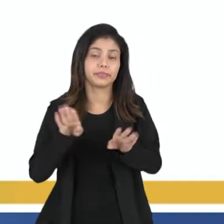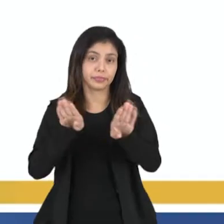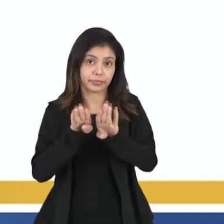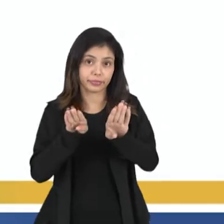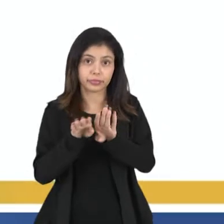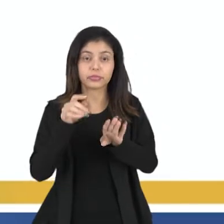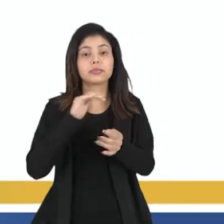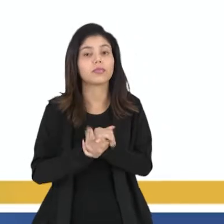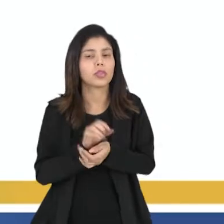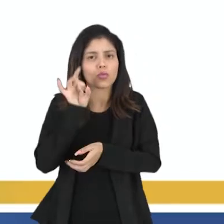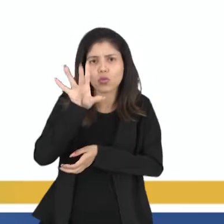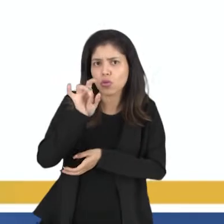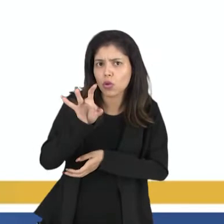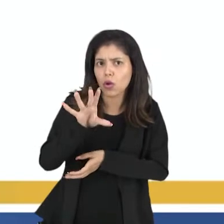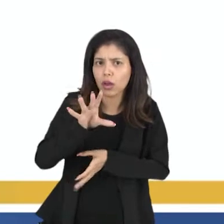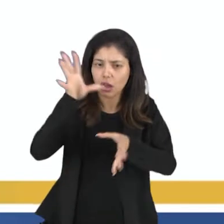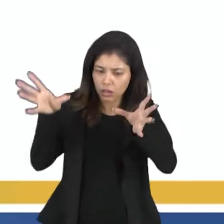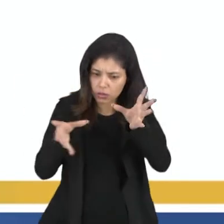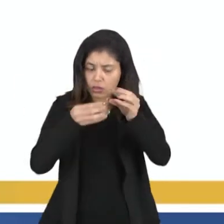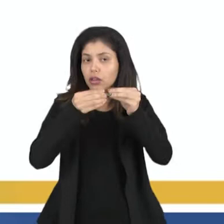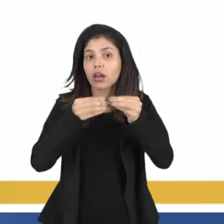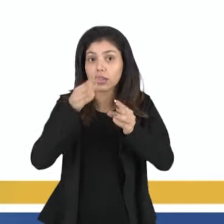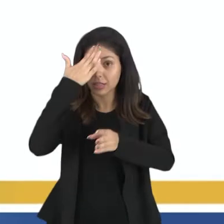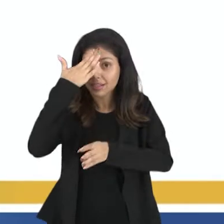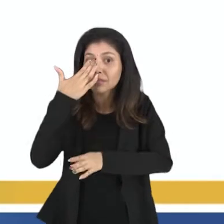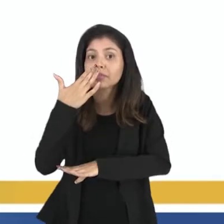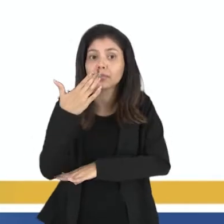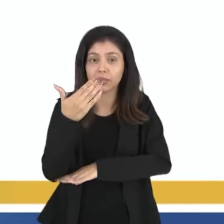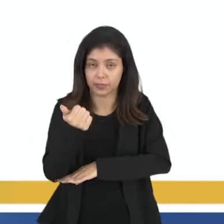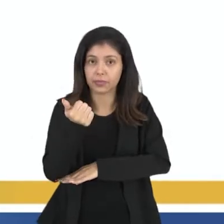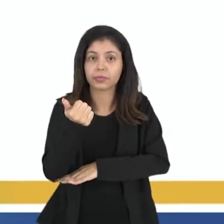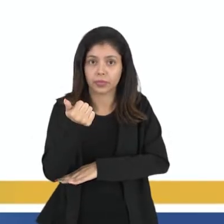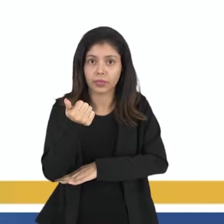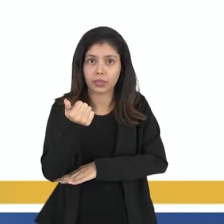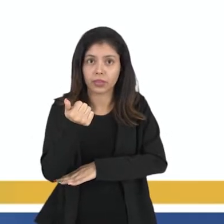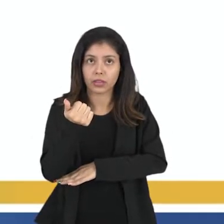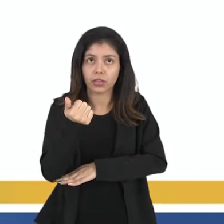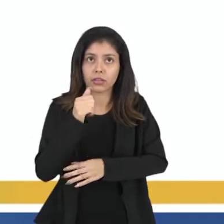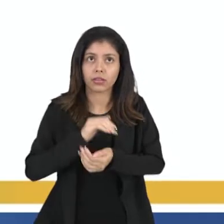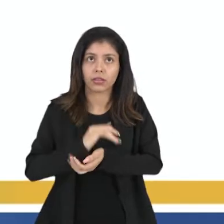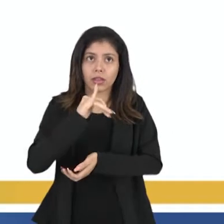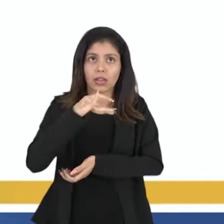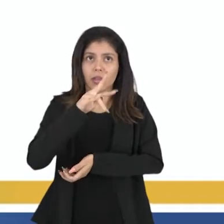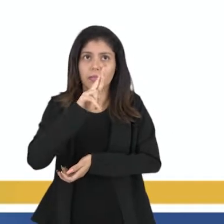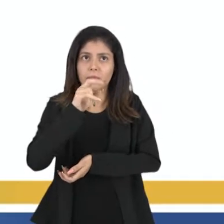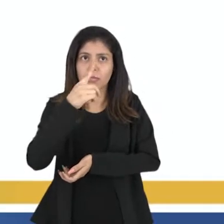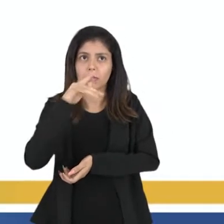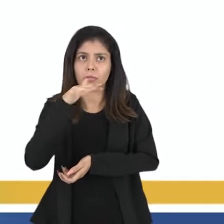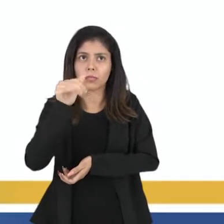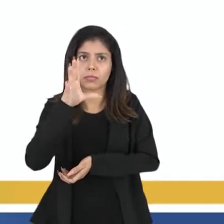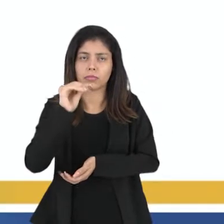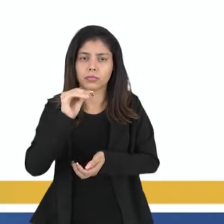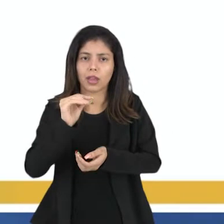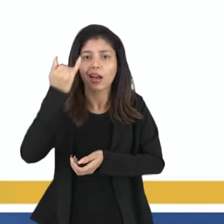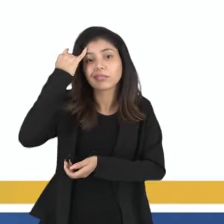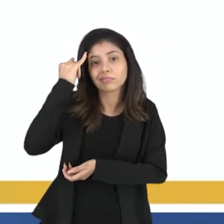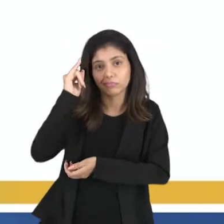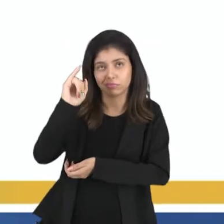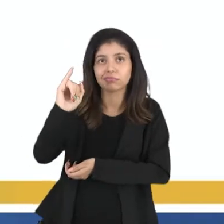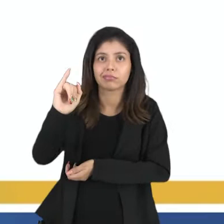significado, precisamos apenas indagar de que impressão deriva essa suposta